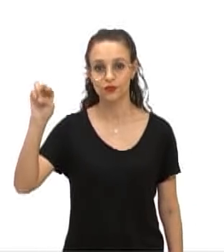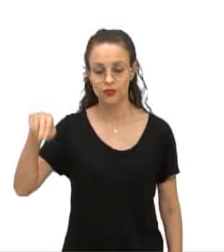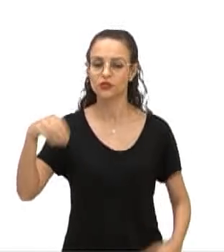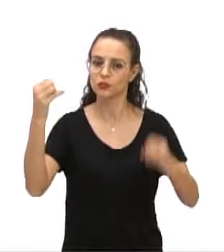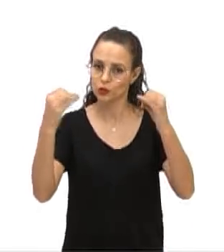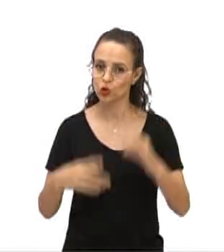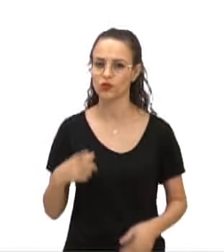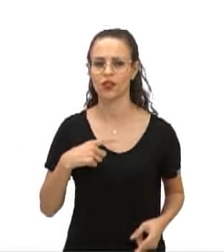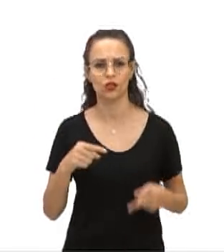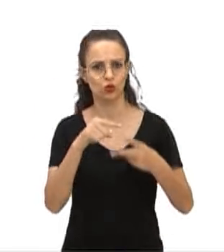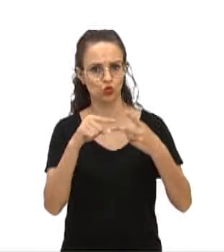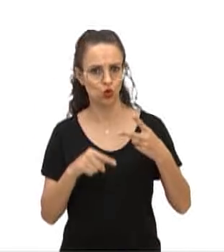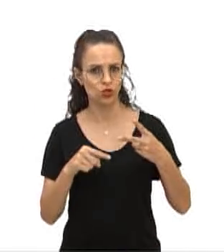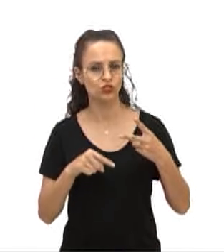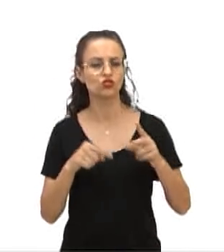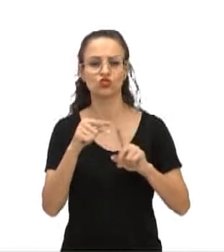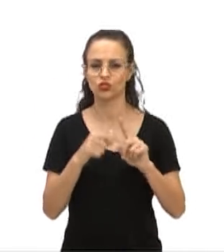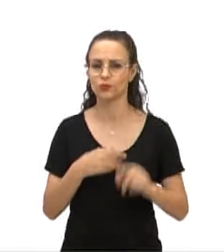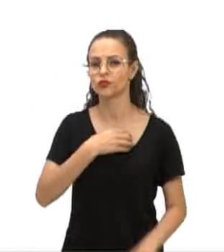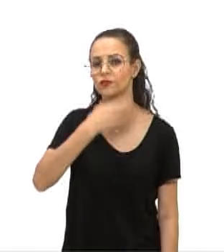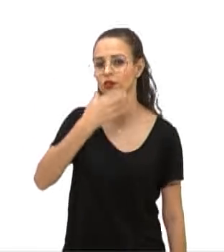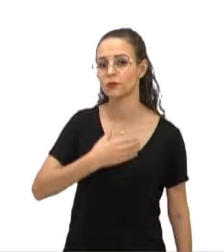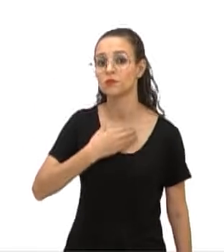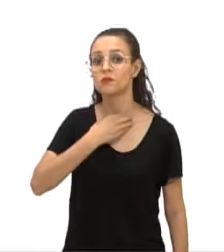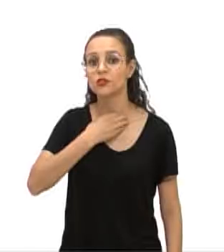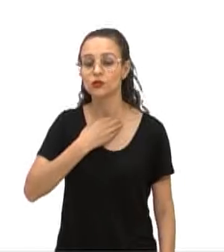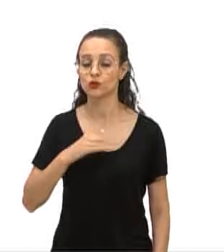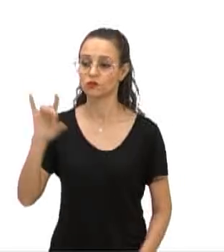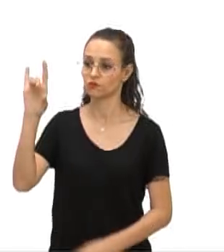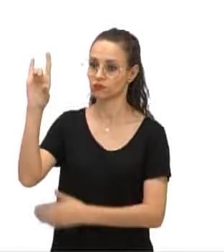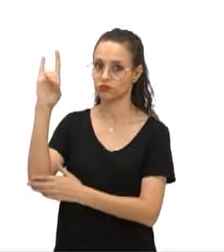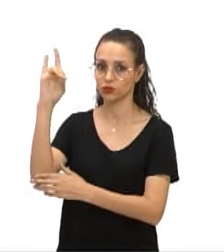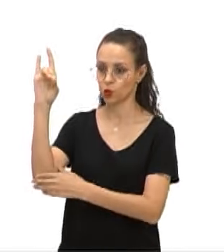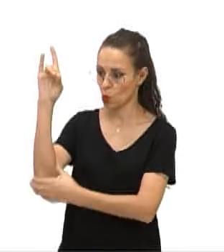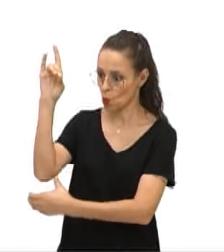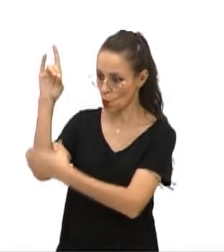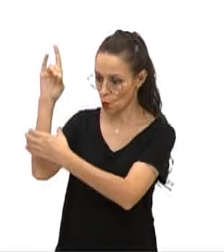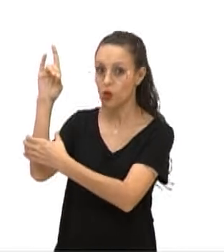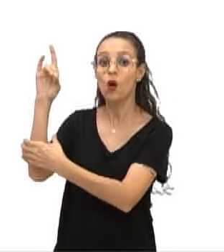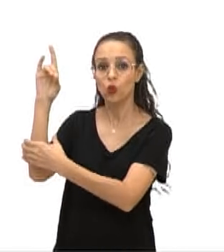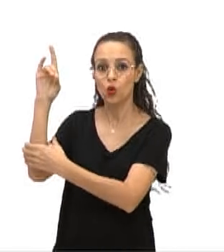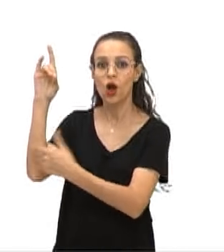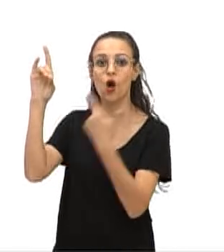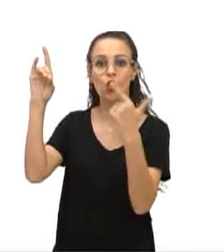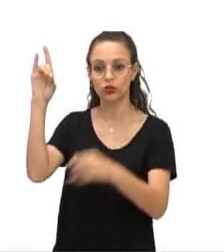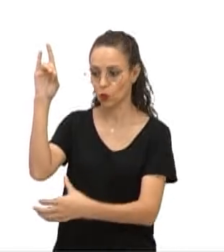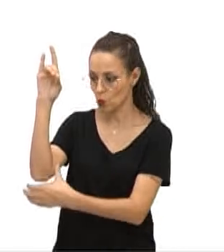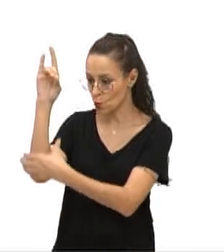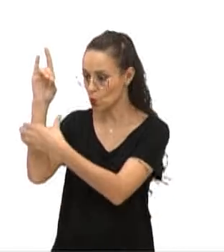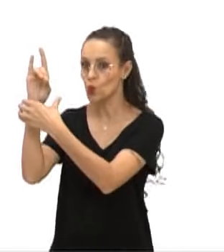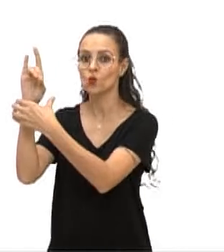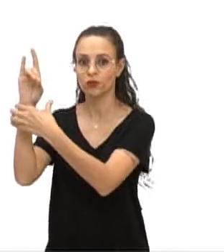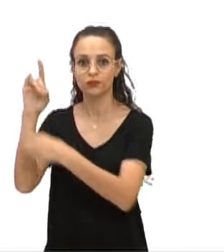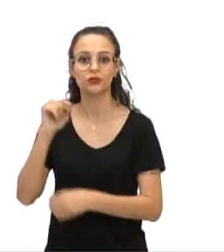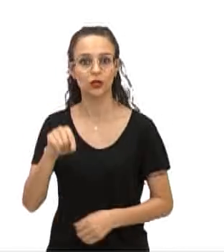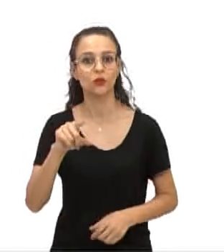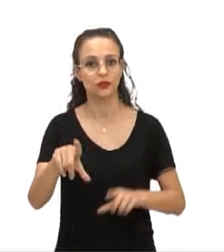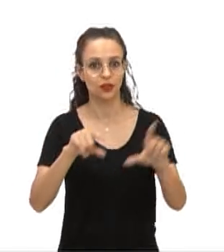com o pescoço longo e com o pescoço curto. E então foi a seleção natural e quem tinha o pescoço